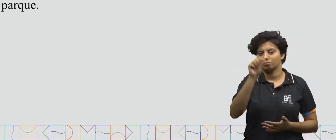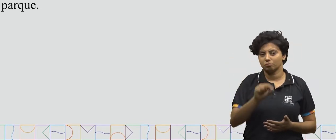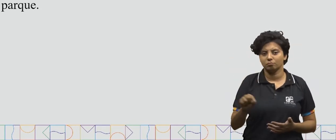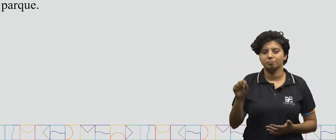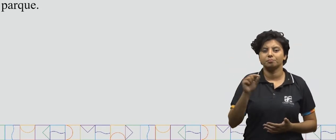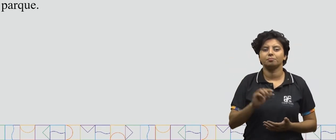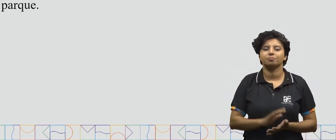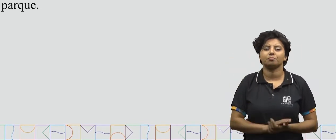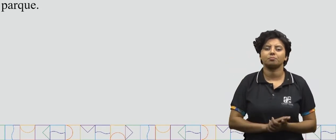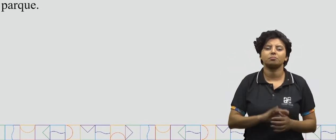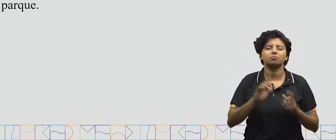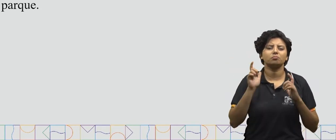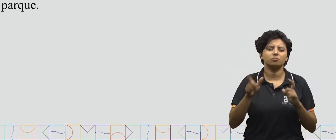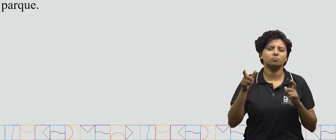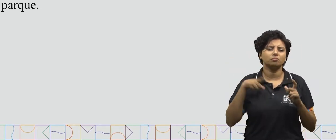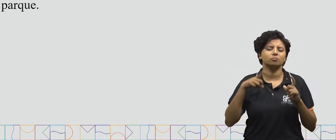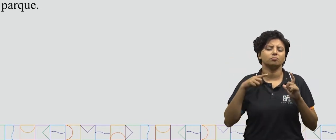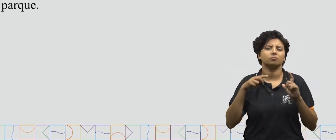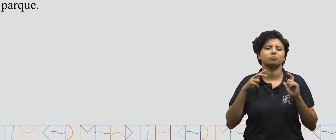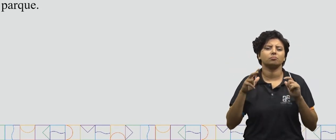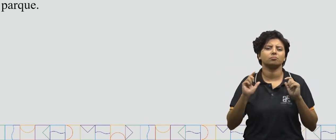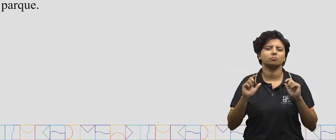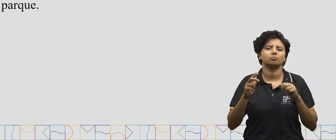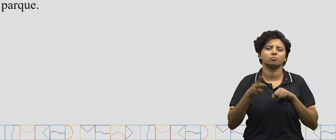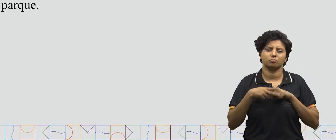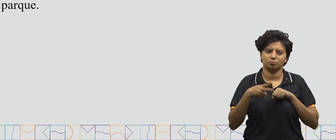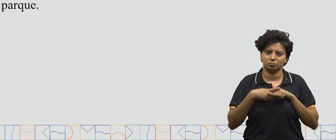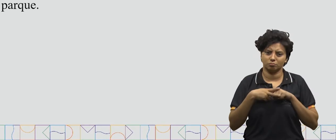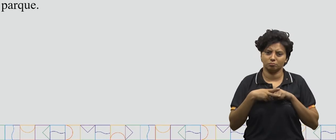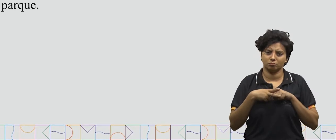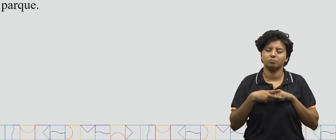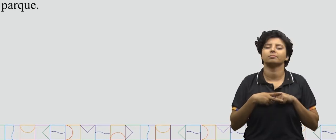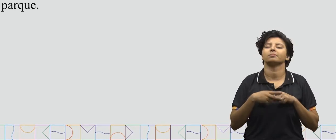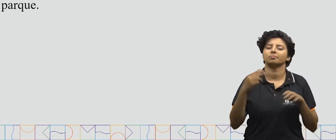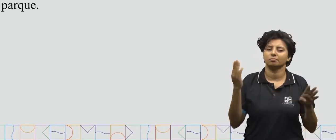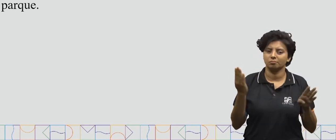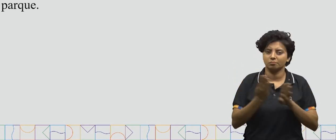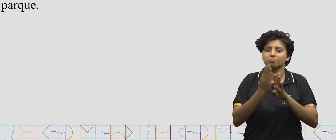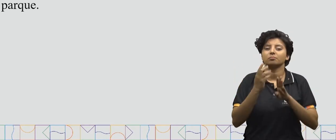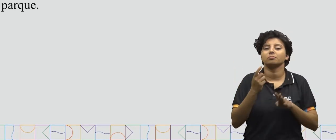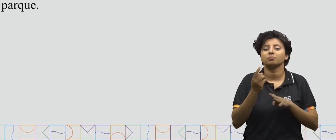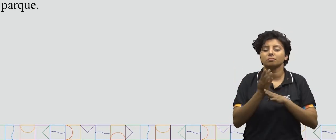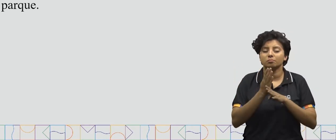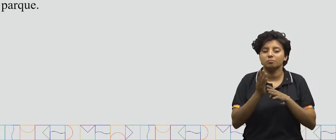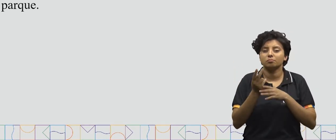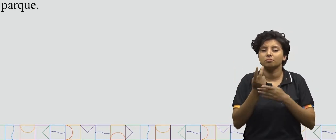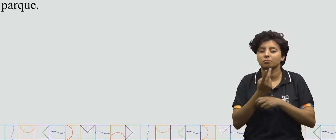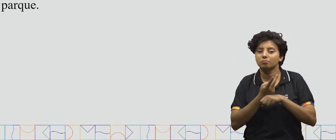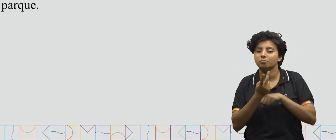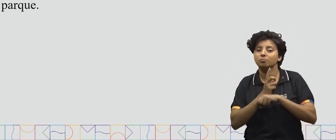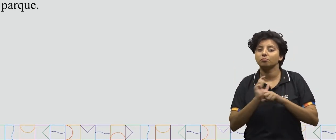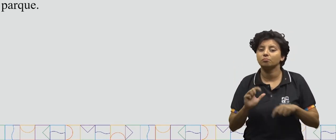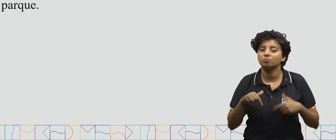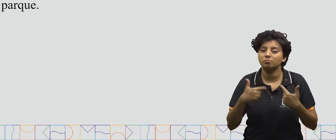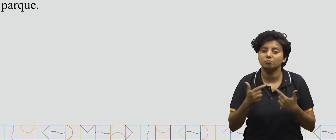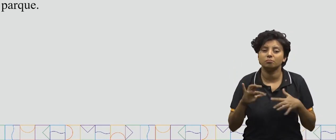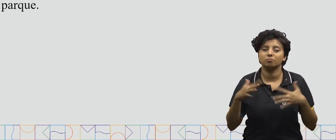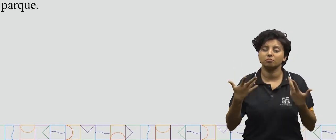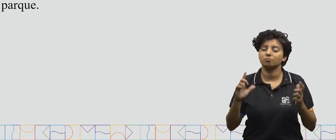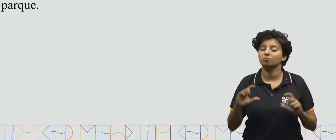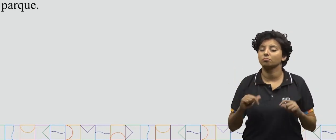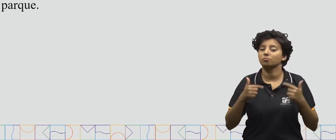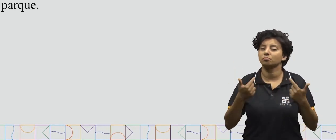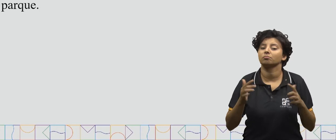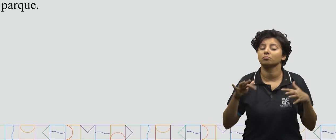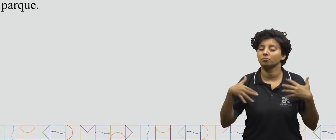substantivo. Agora, onde será que está o verbo nessa frase? Já sei. Vamos procurar a ação. Tem